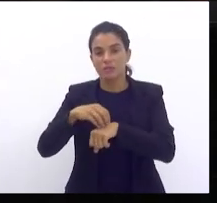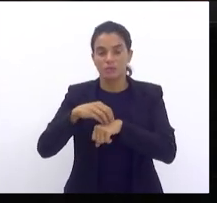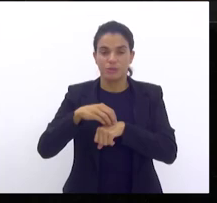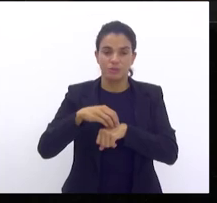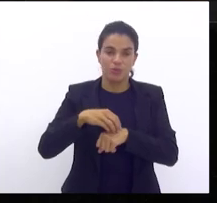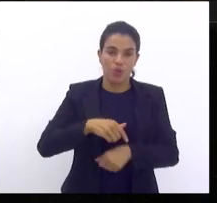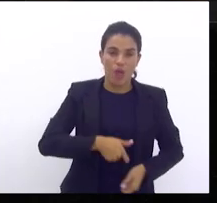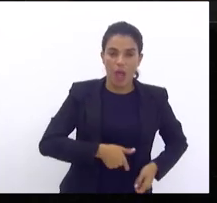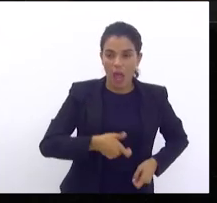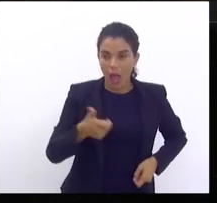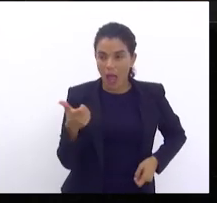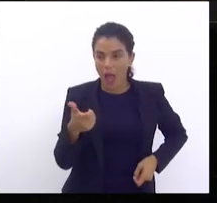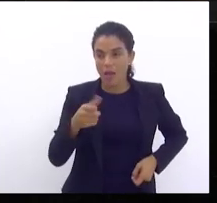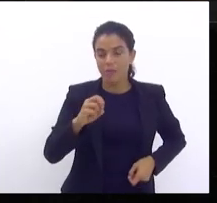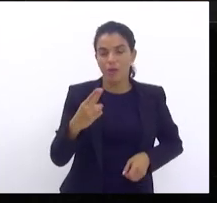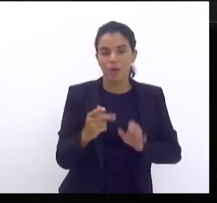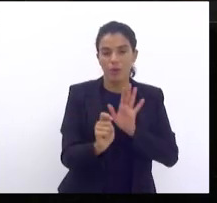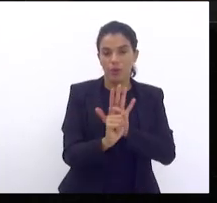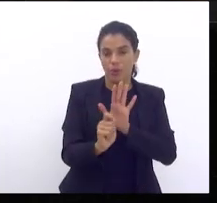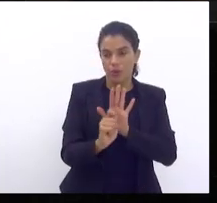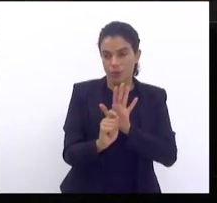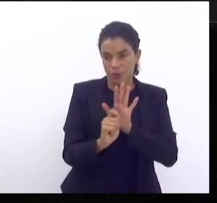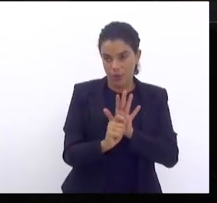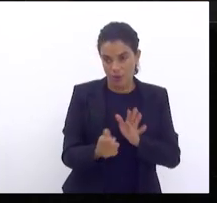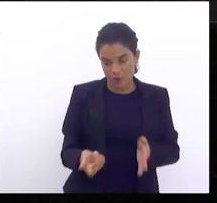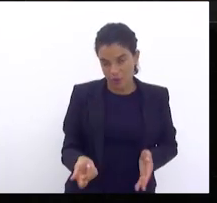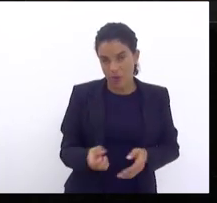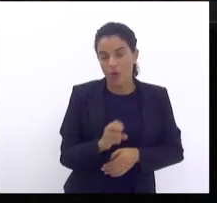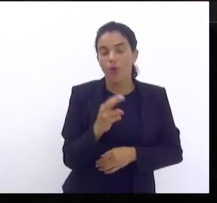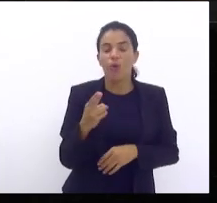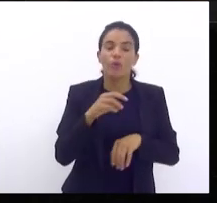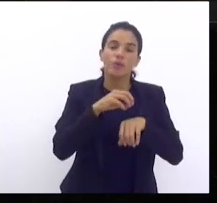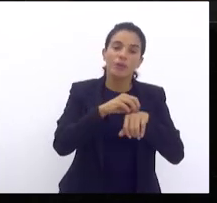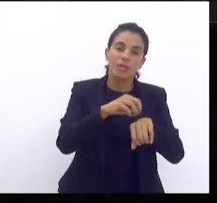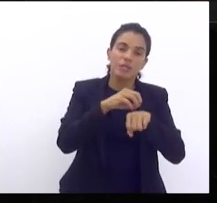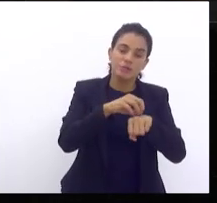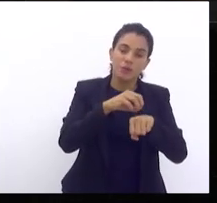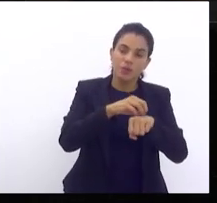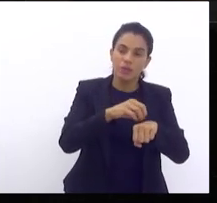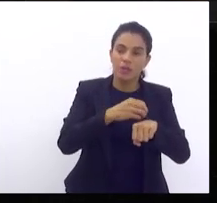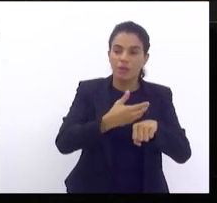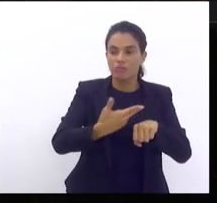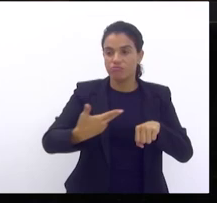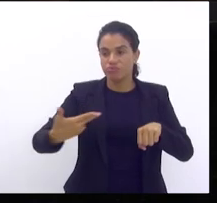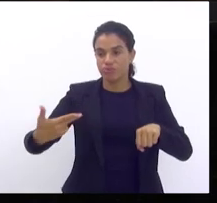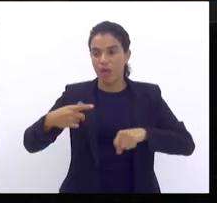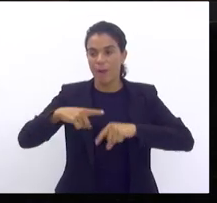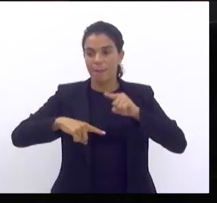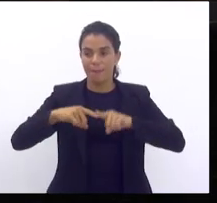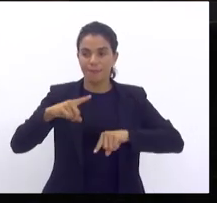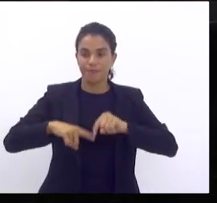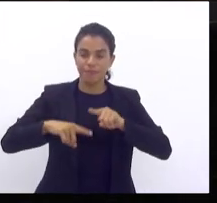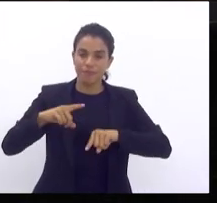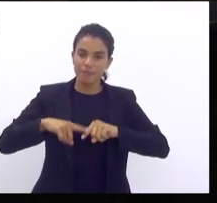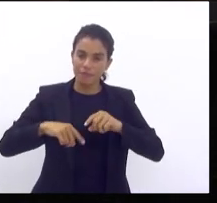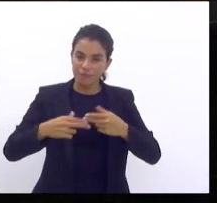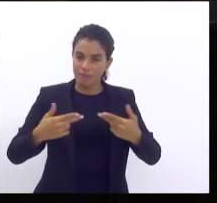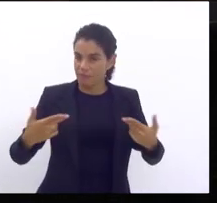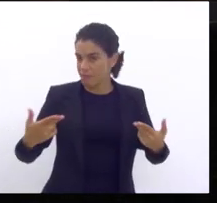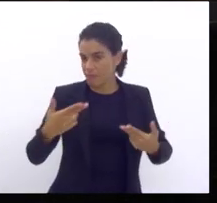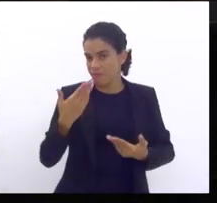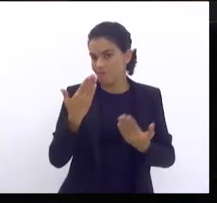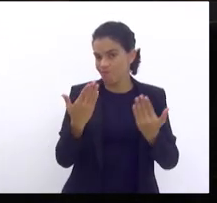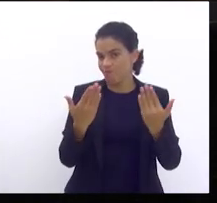drogas ou fazendo qualquer outro transporte de materiais de